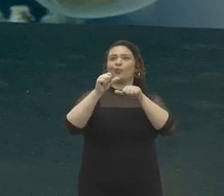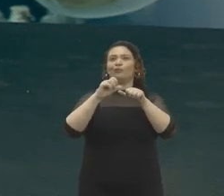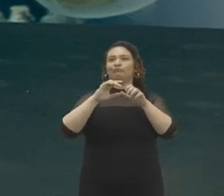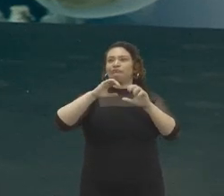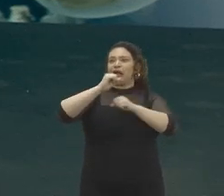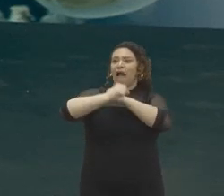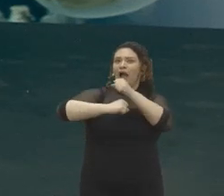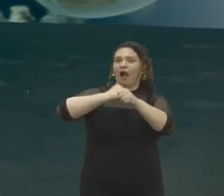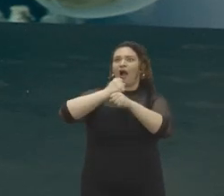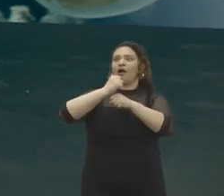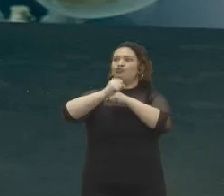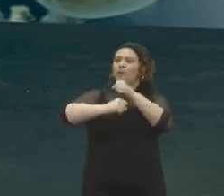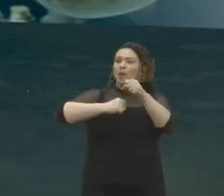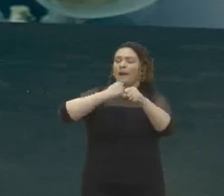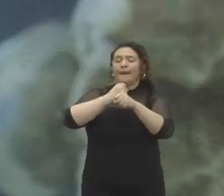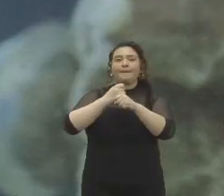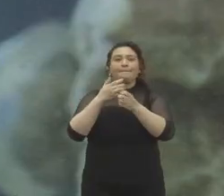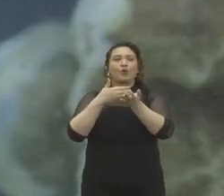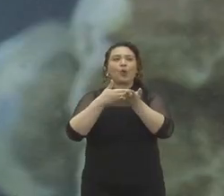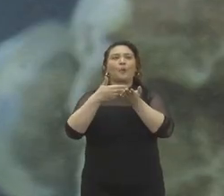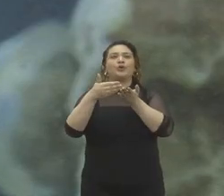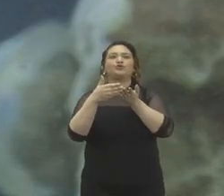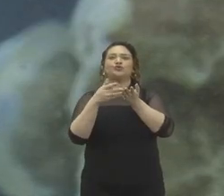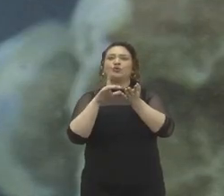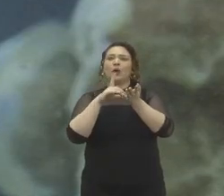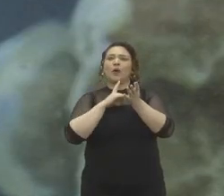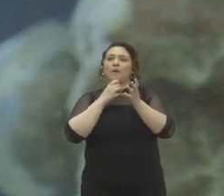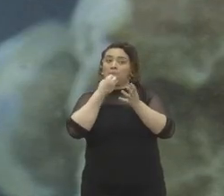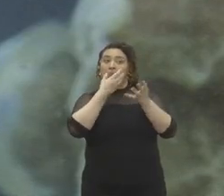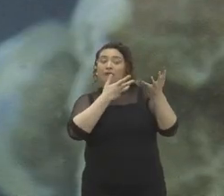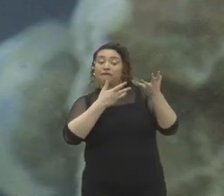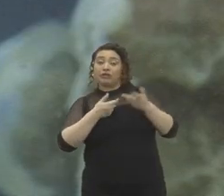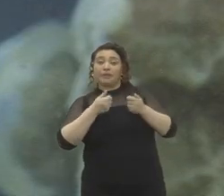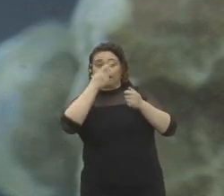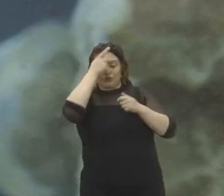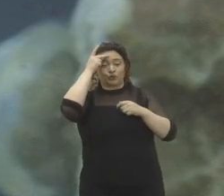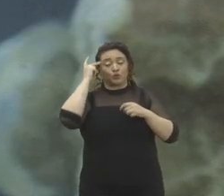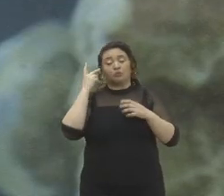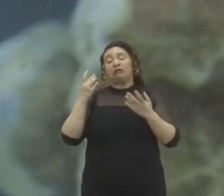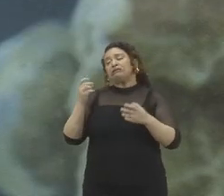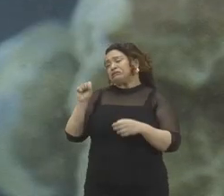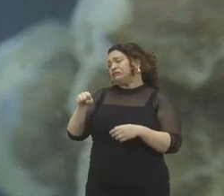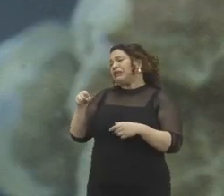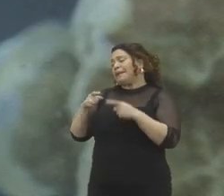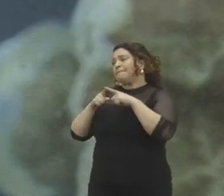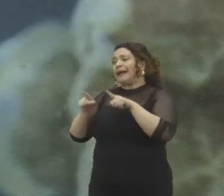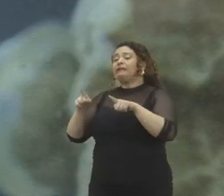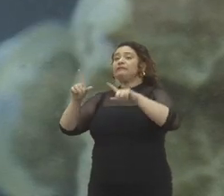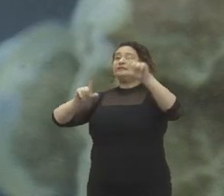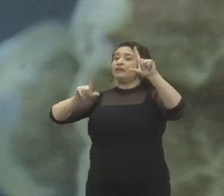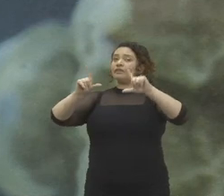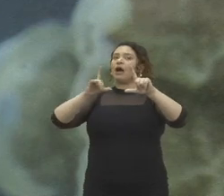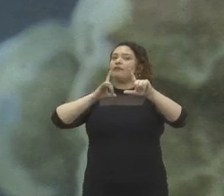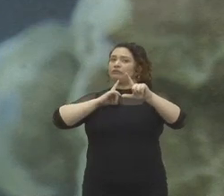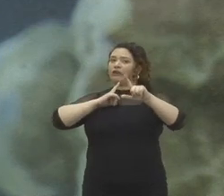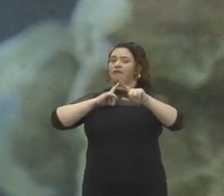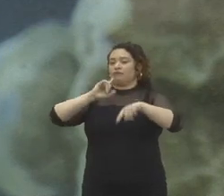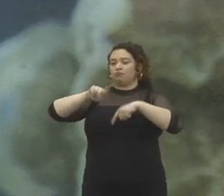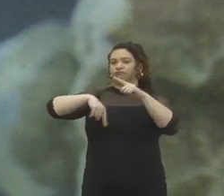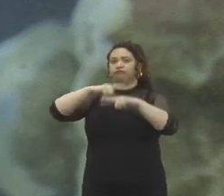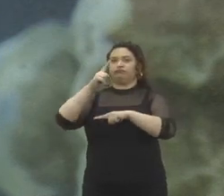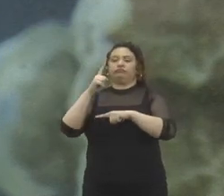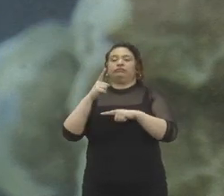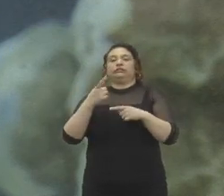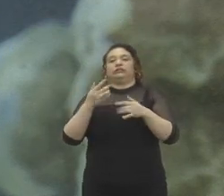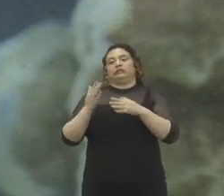Ficou mais na moda entre aspas sim sem dúvida bom primeiro televisão houve um uma evolução tecnológica que